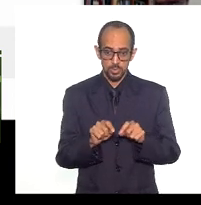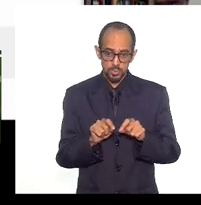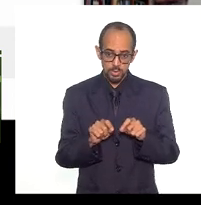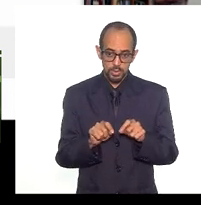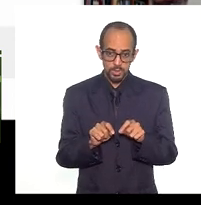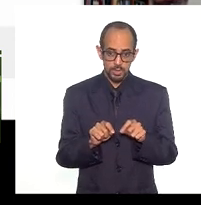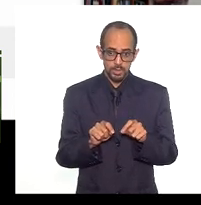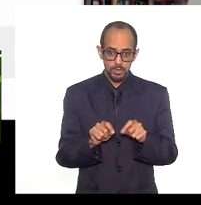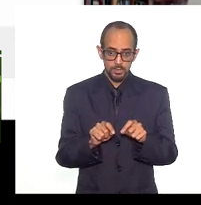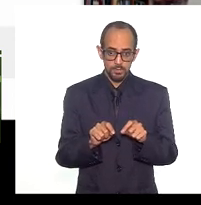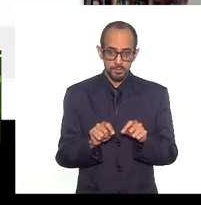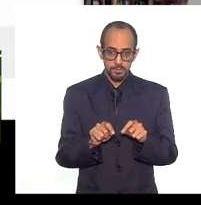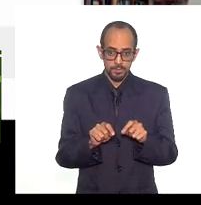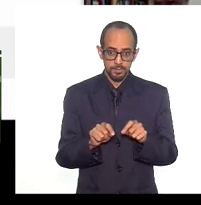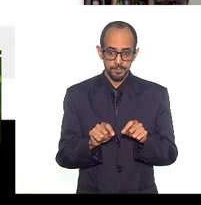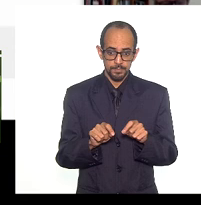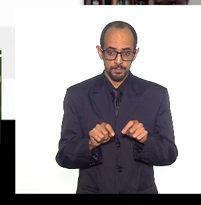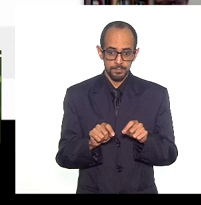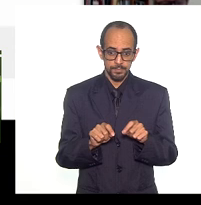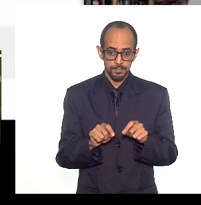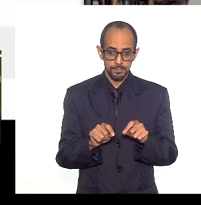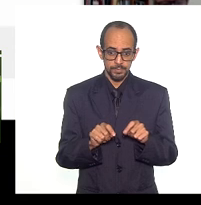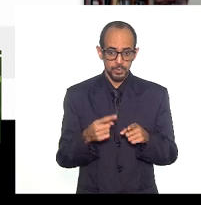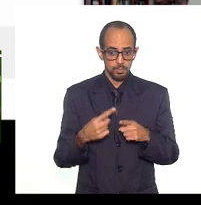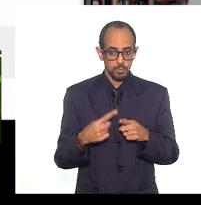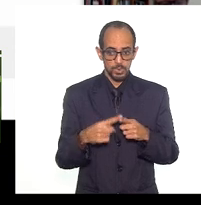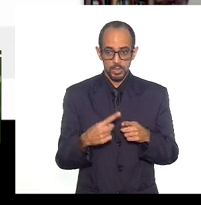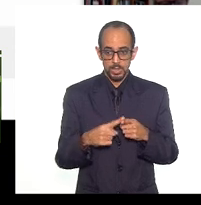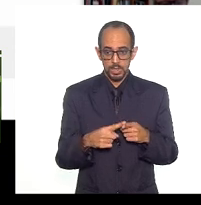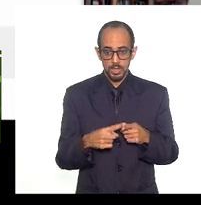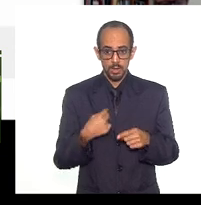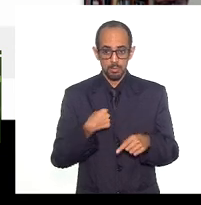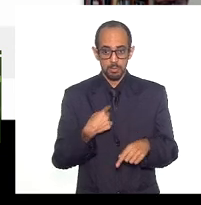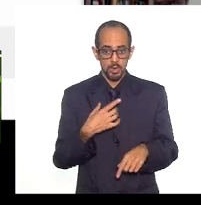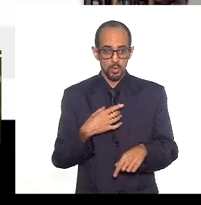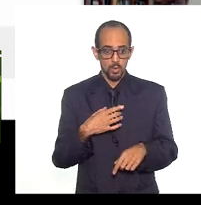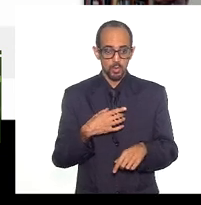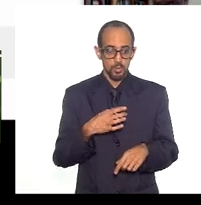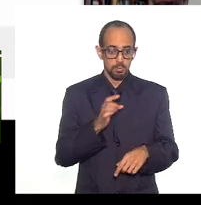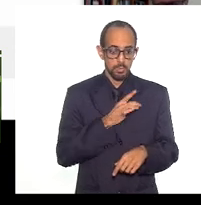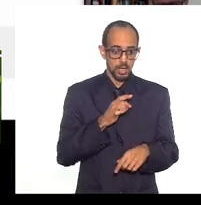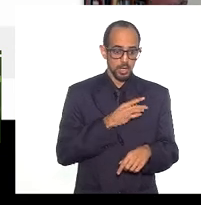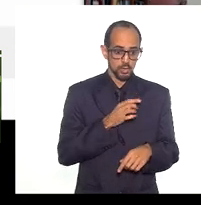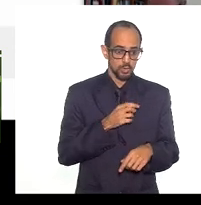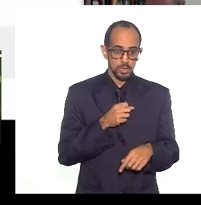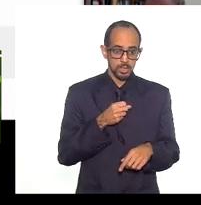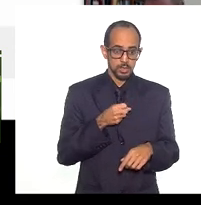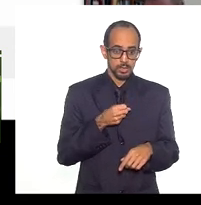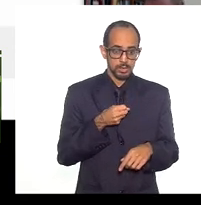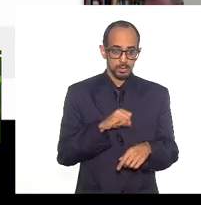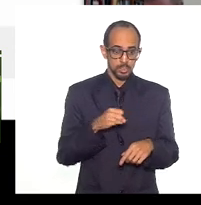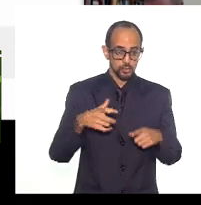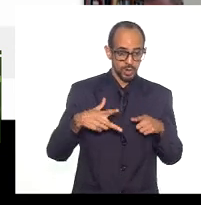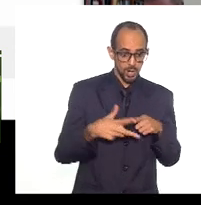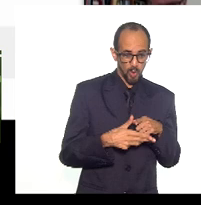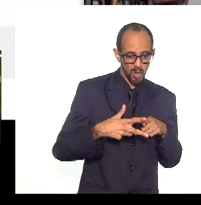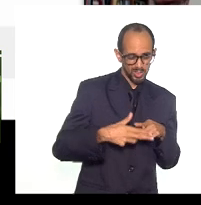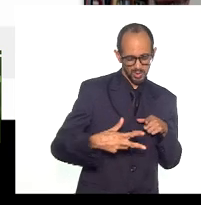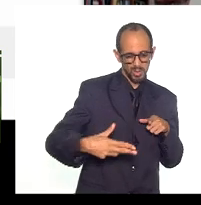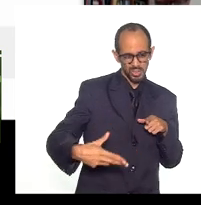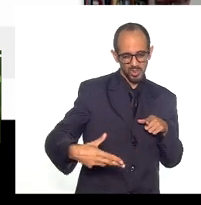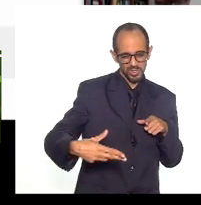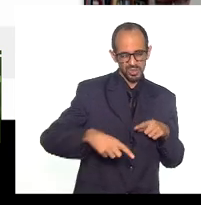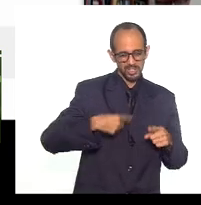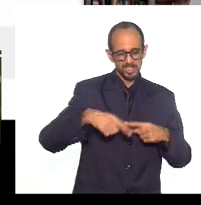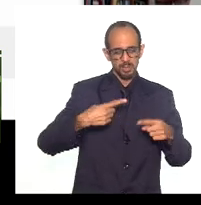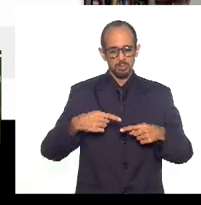perguntariam sobre tudo. Porque, senão, eu tenho receio de ficar muito entrecortado. É, a minha vez